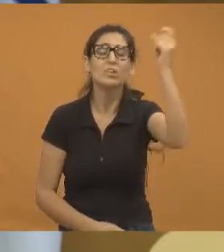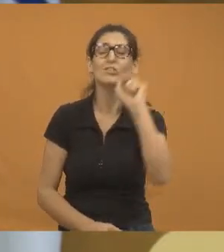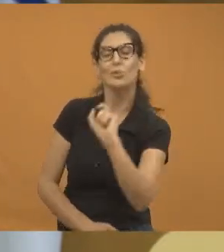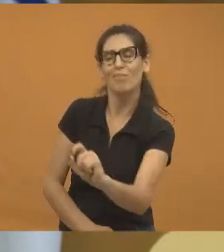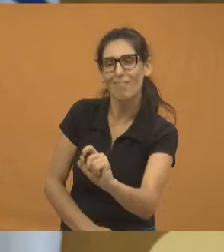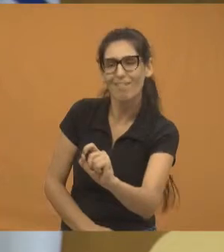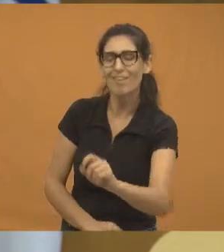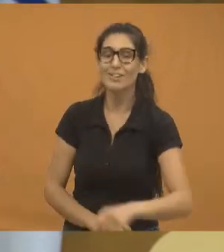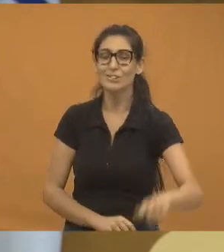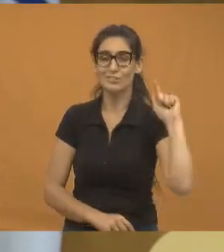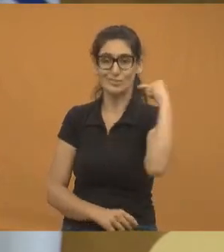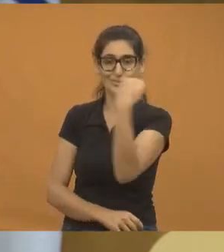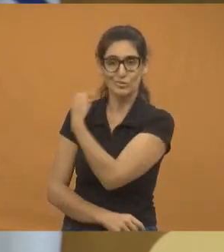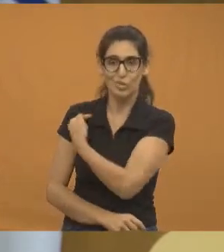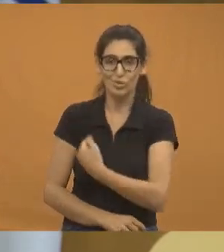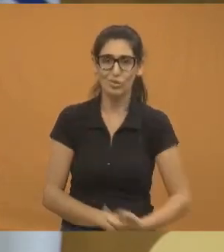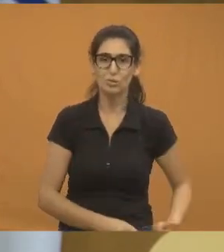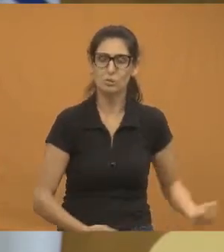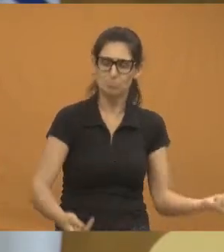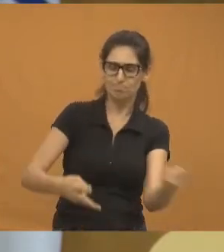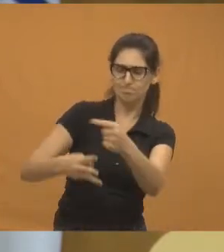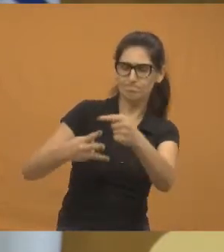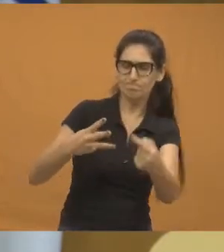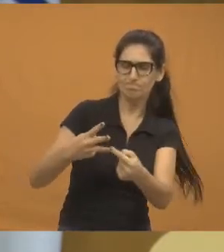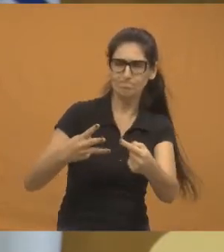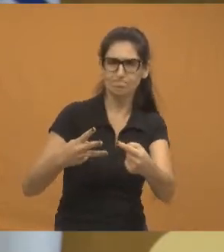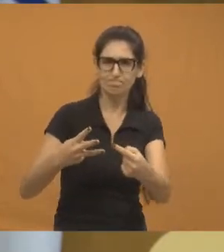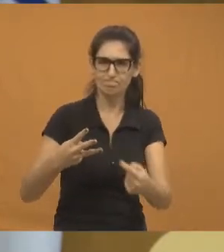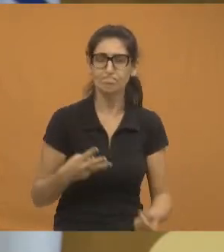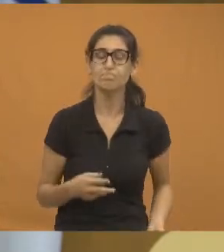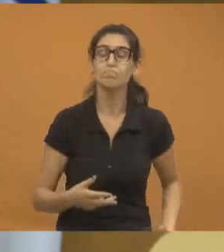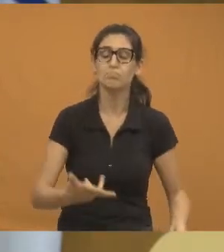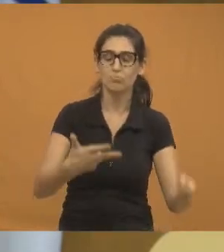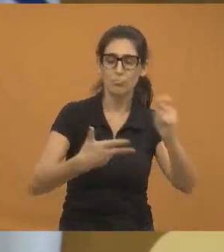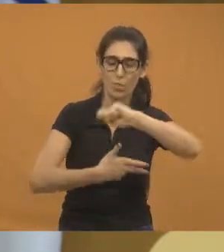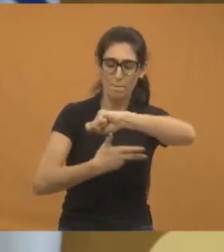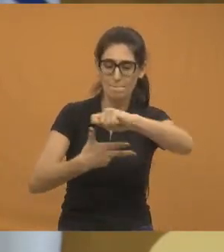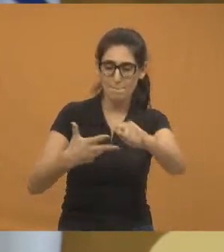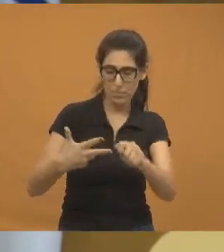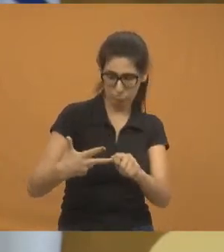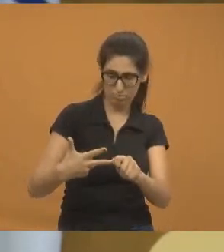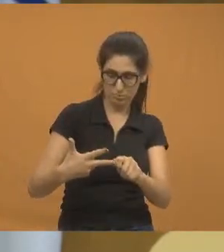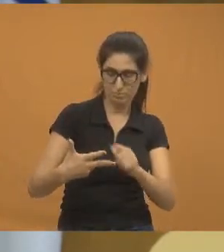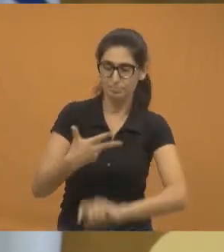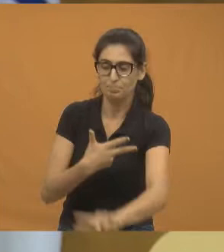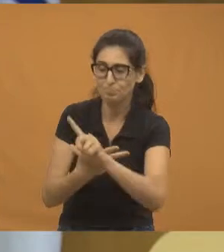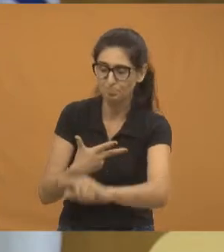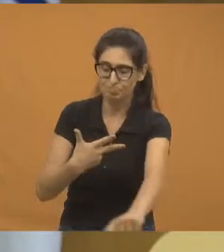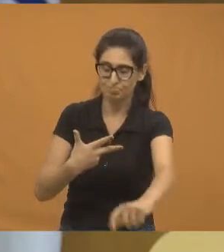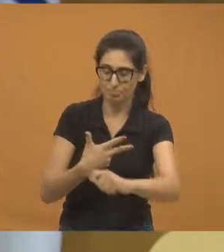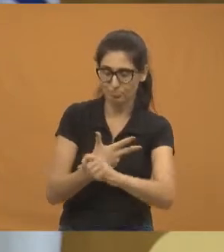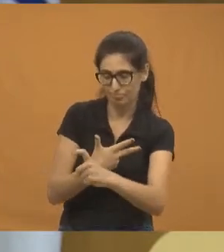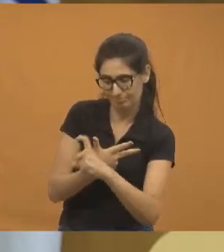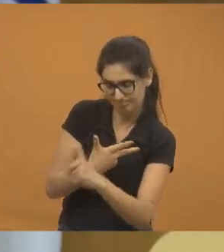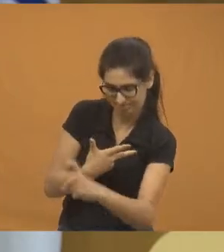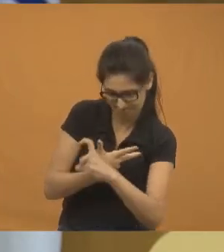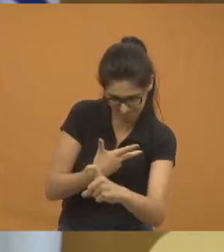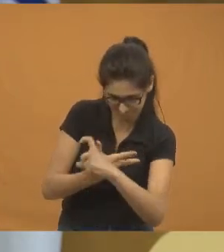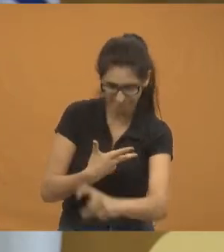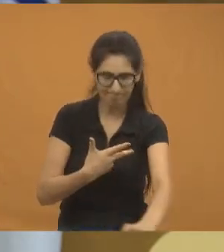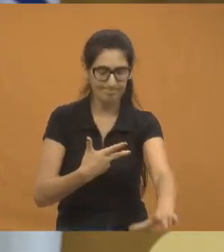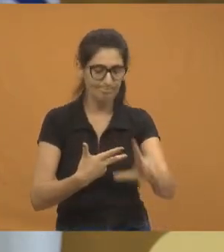nós somos constituídos de três poderes o primeiro poder né executivo legislativo e judiciário